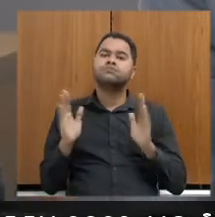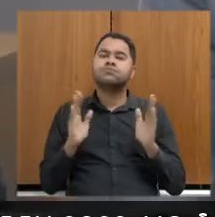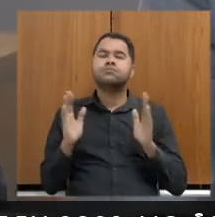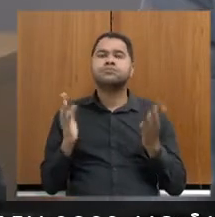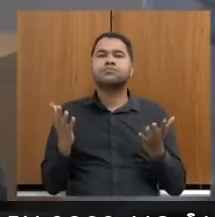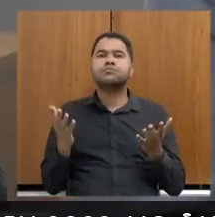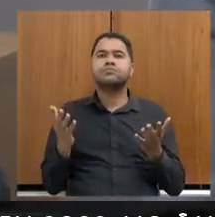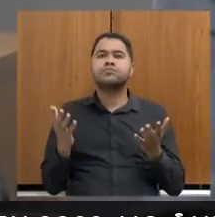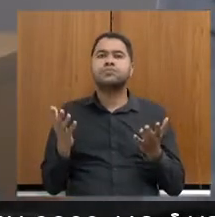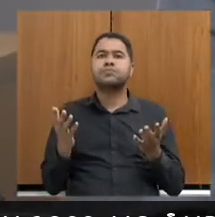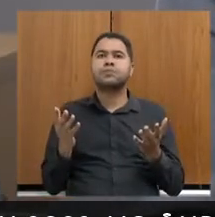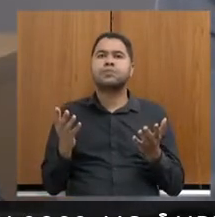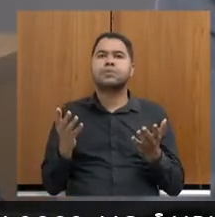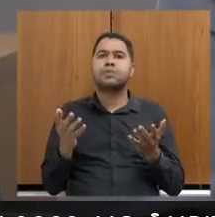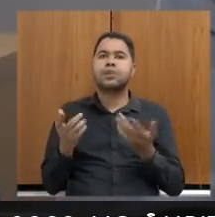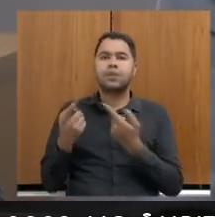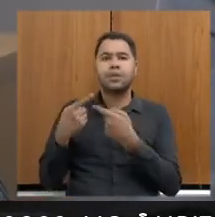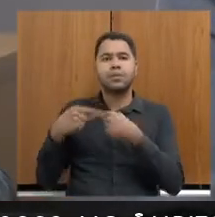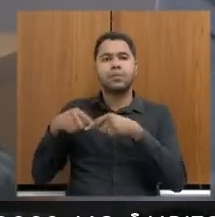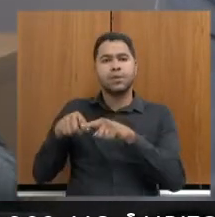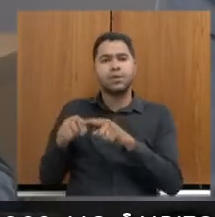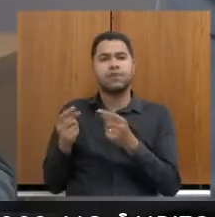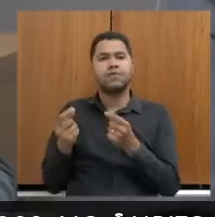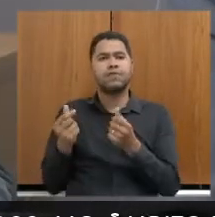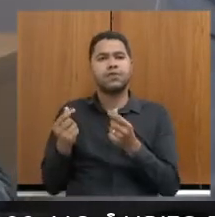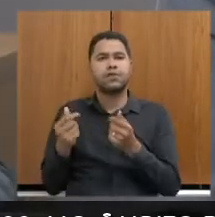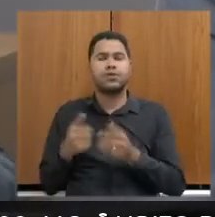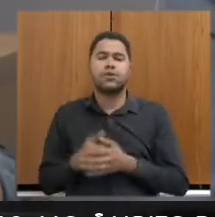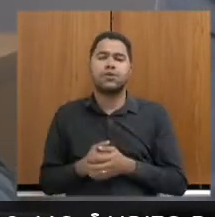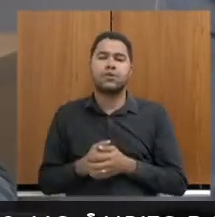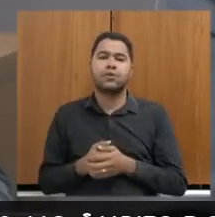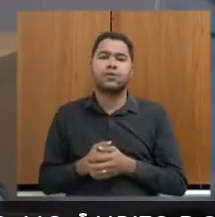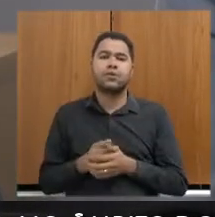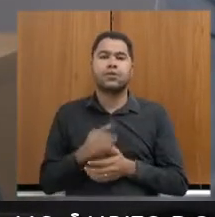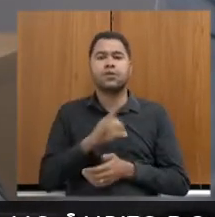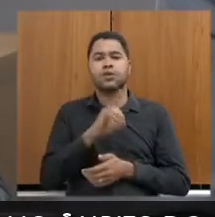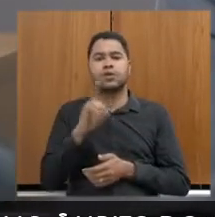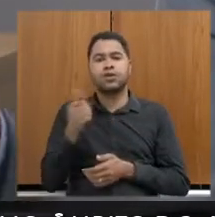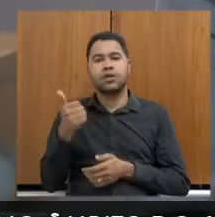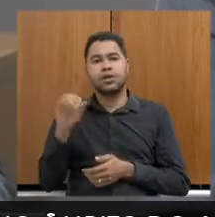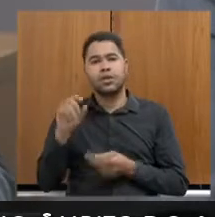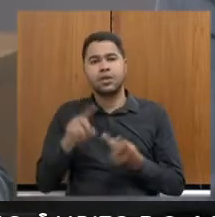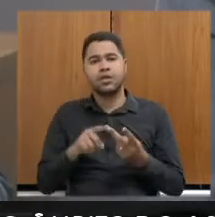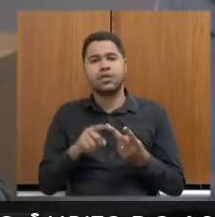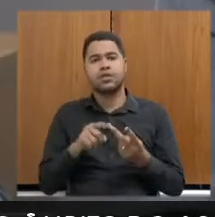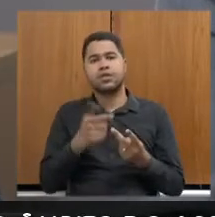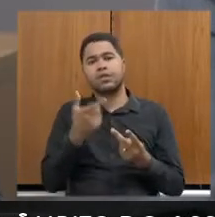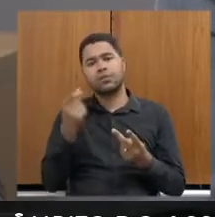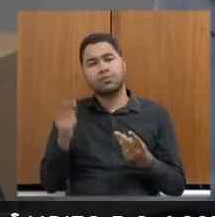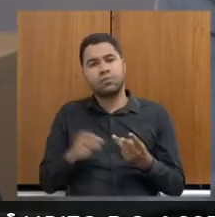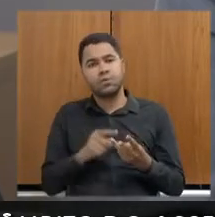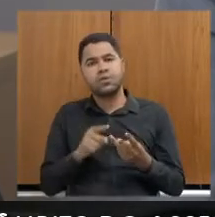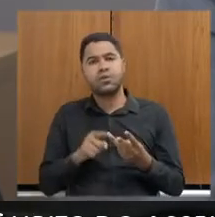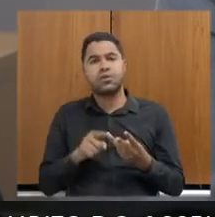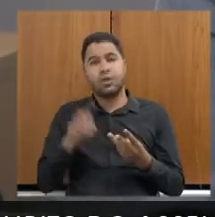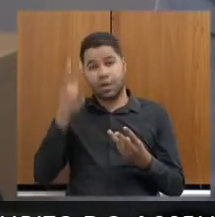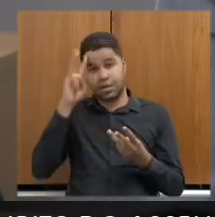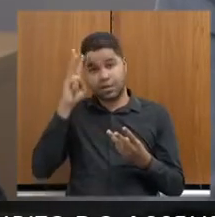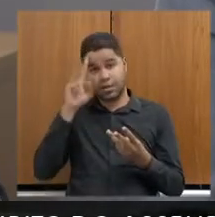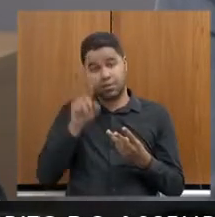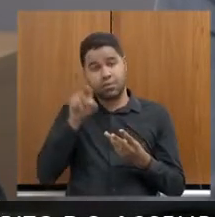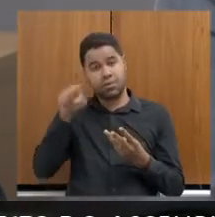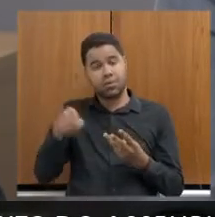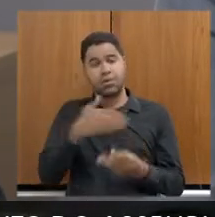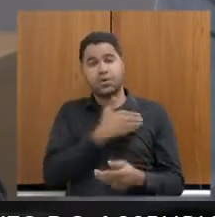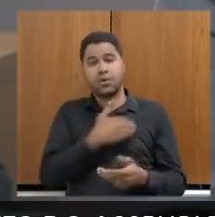emprestava dinheiro do dia dez dia 20 às terças-feiras para o estado